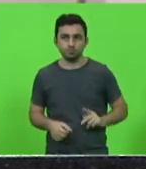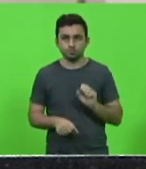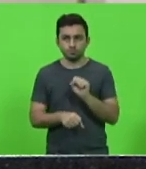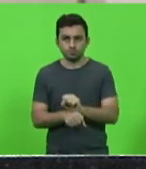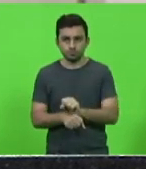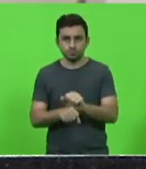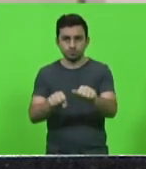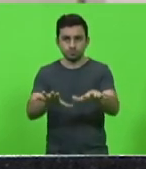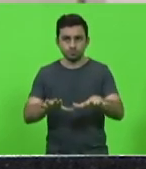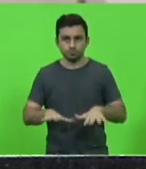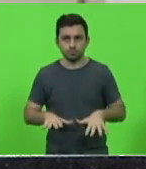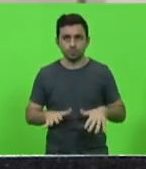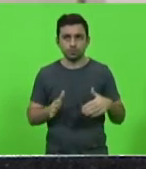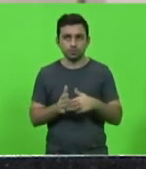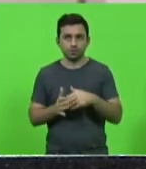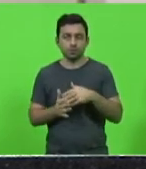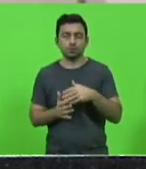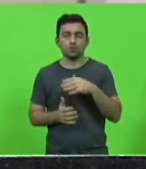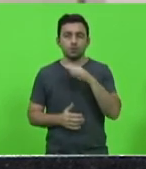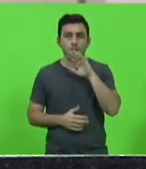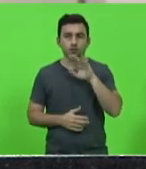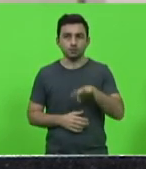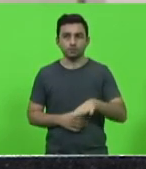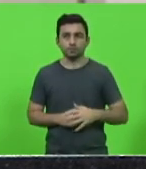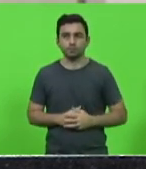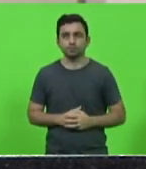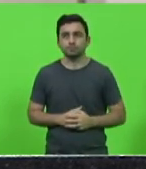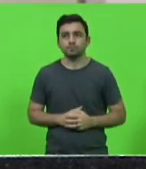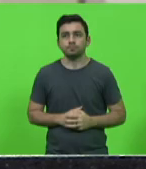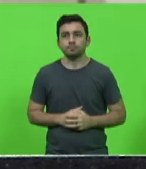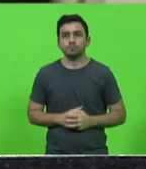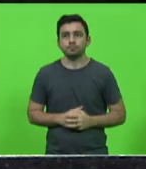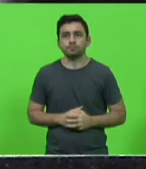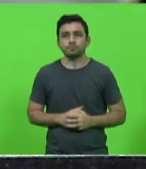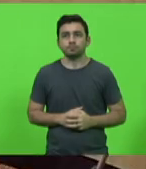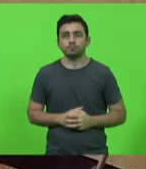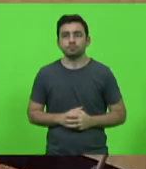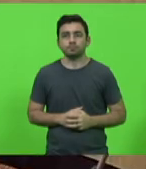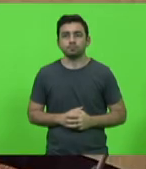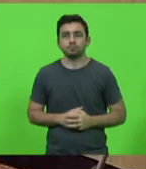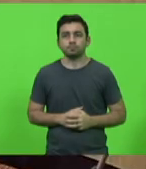suspende a sessão até às 16 horas. Está suspensa a sessão.